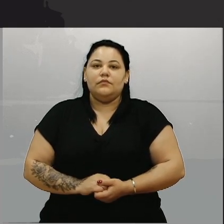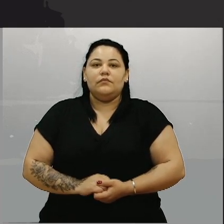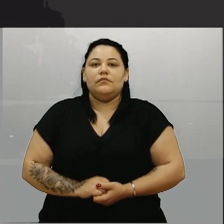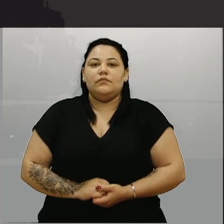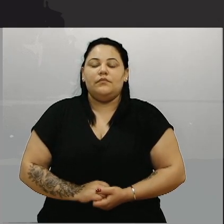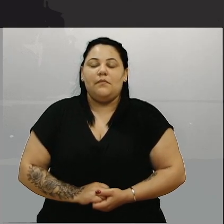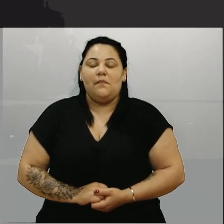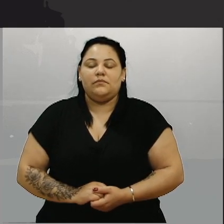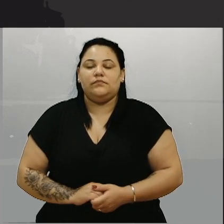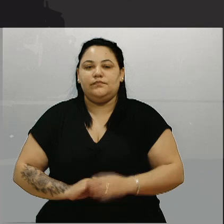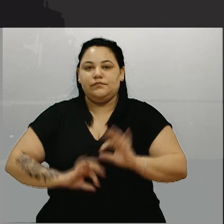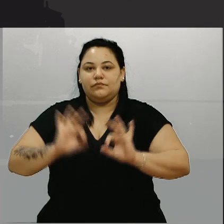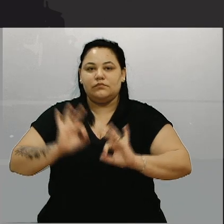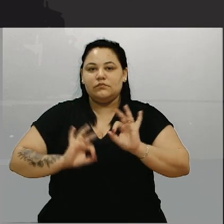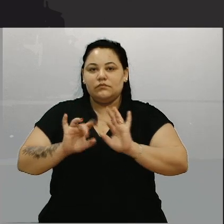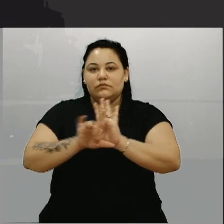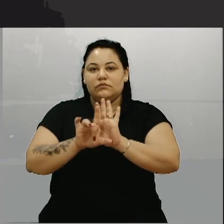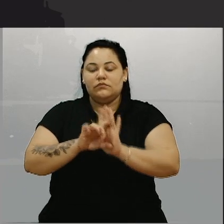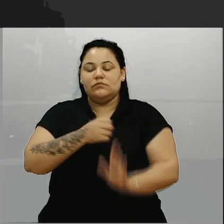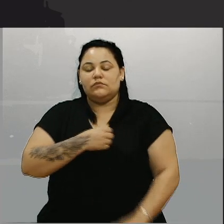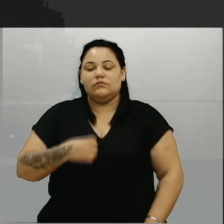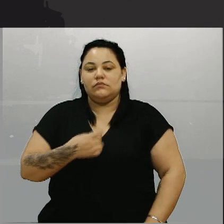O projeto de lei número